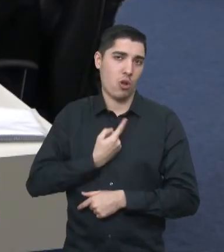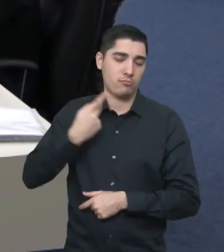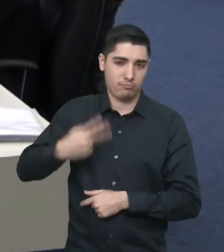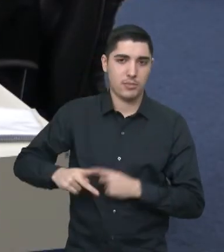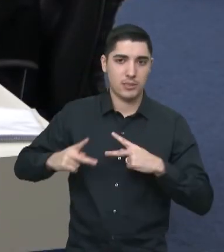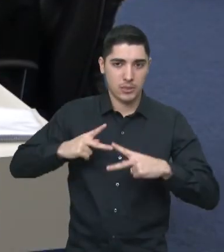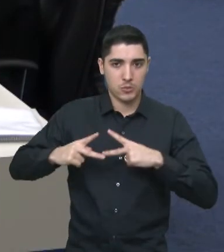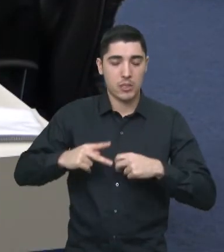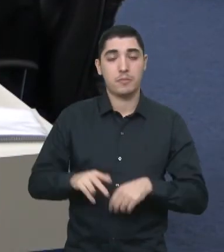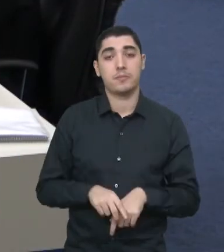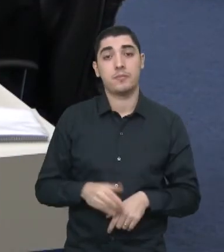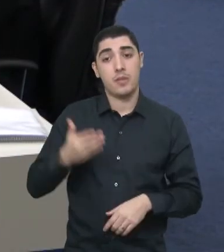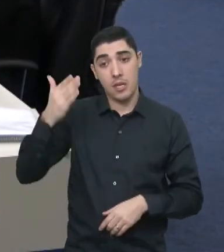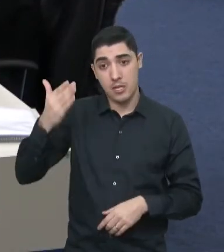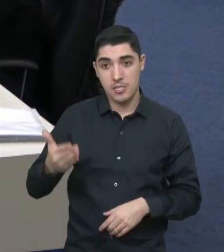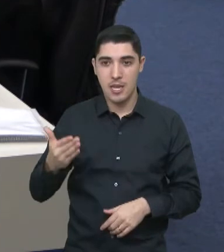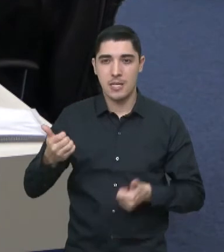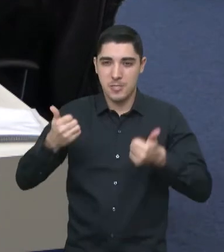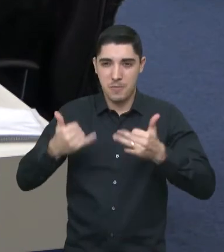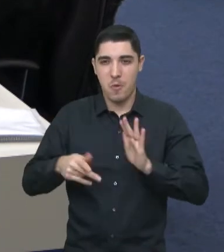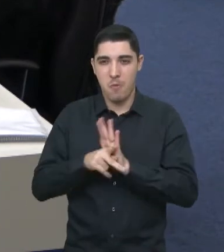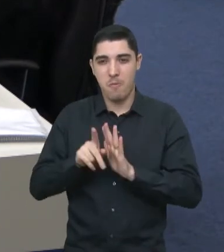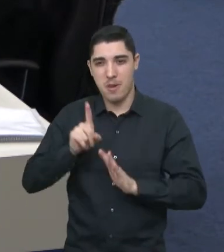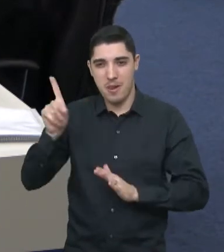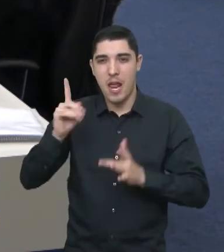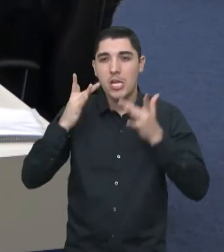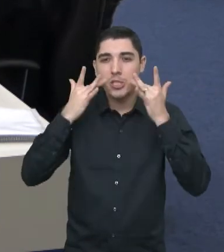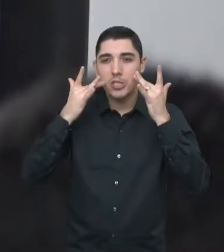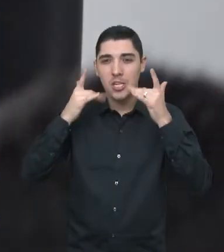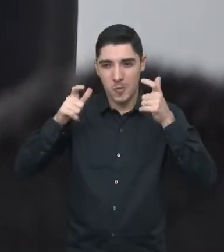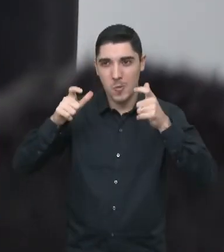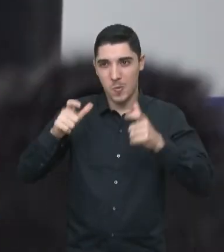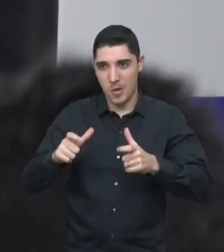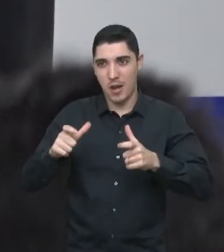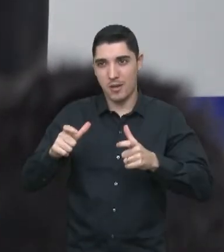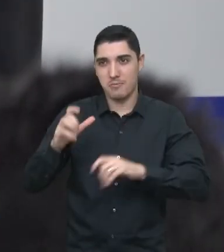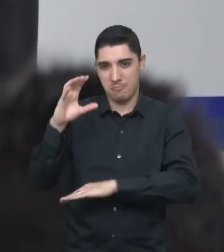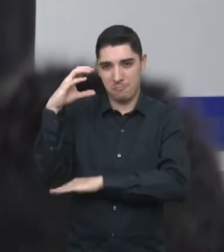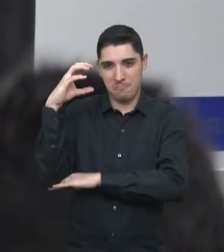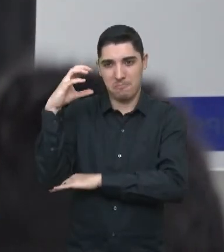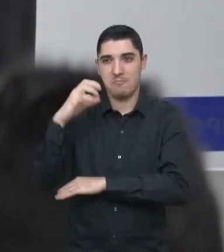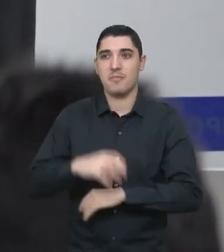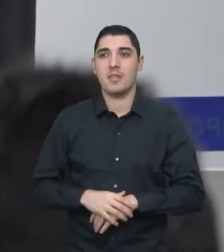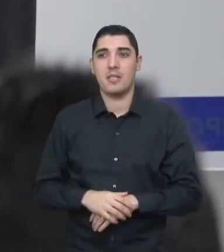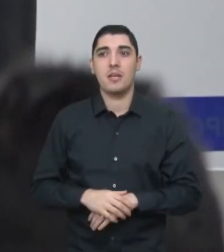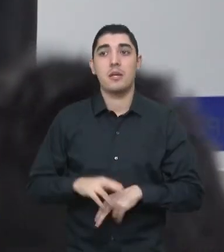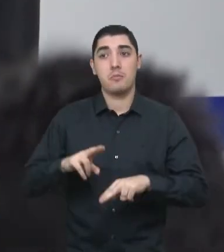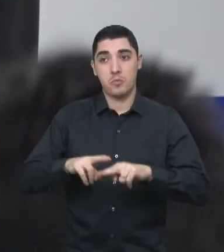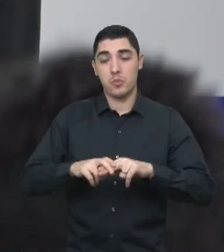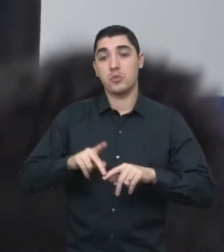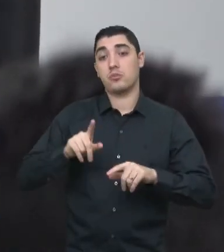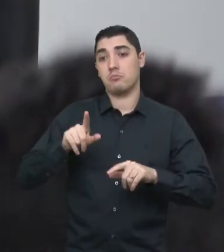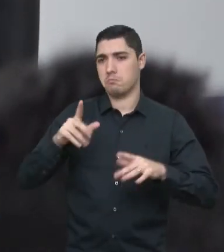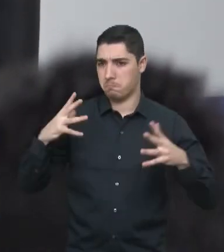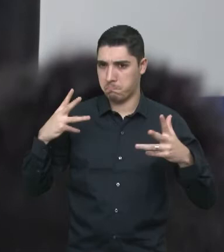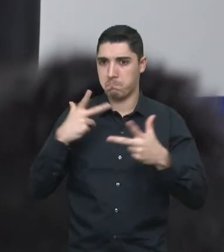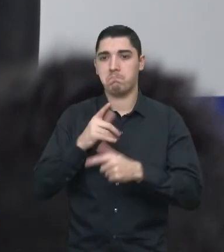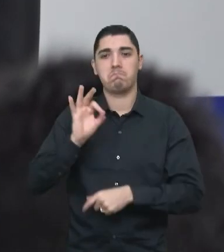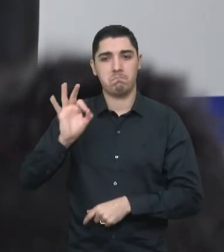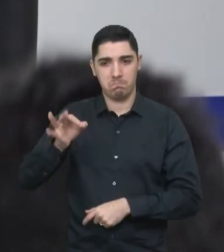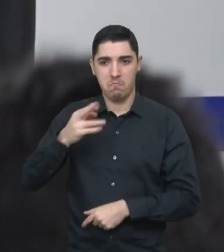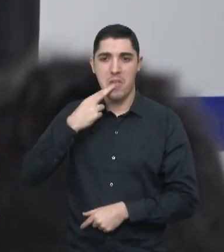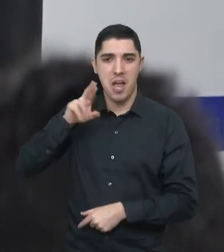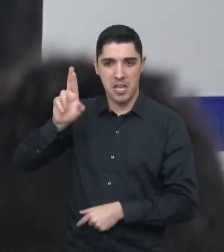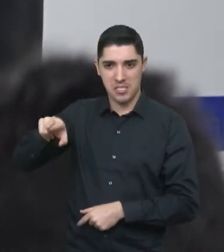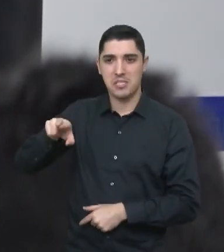Vossa Excelência falou lá do Teatrão, tive lá, realmente ficou uma coisa muito bonita, e